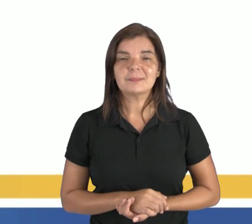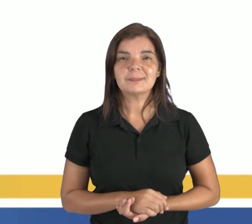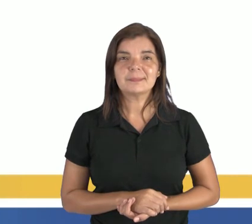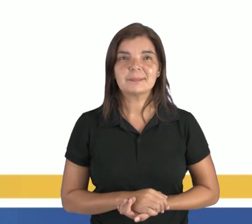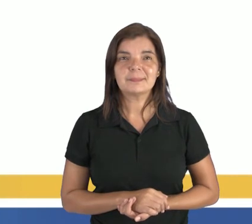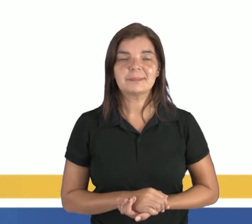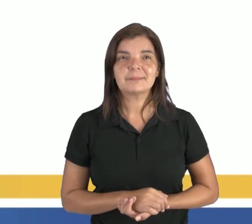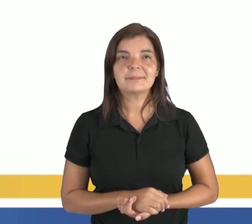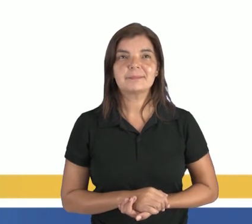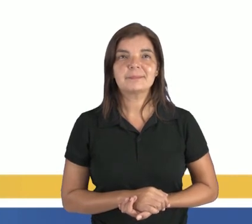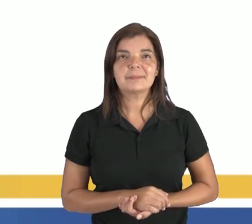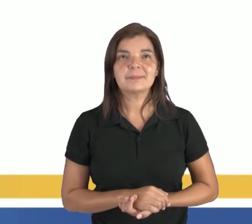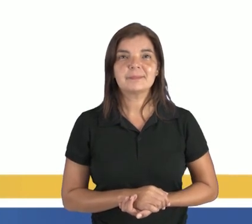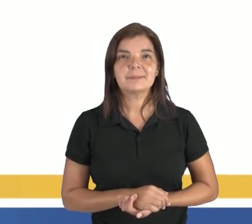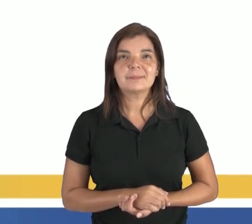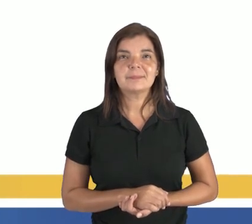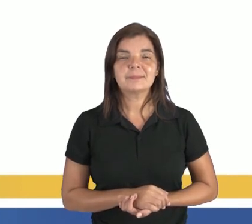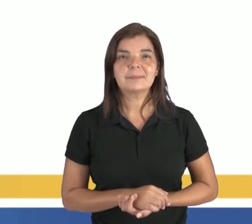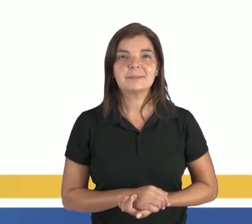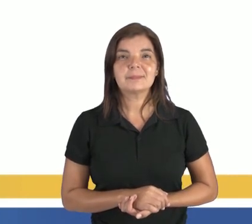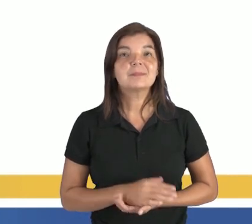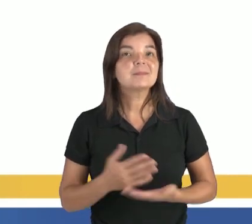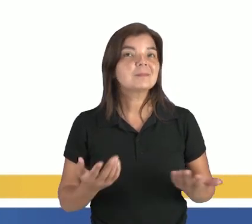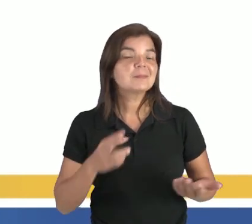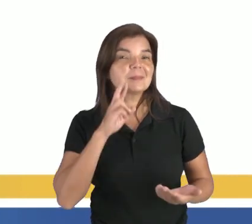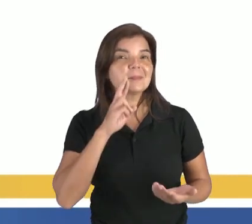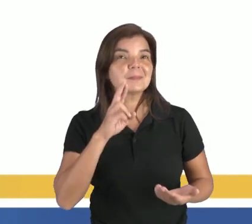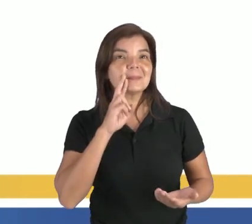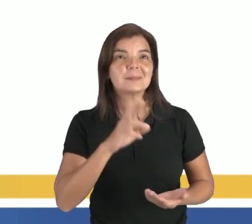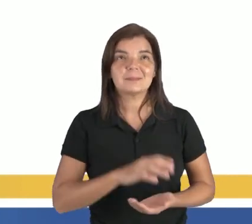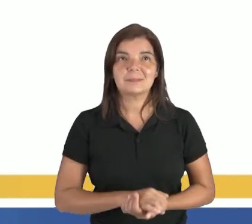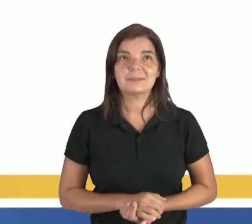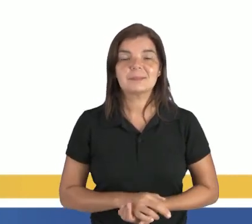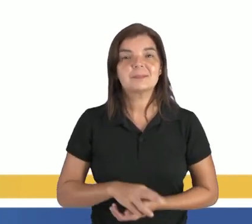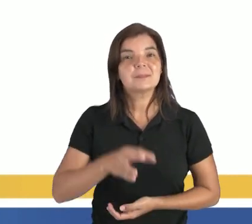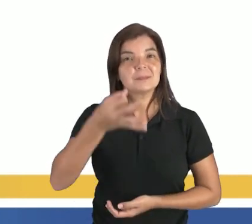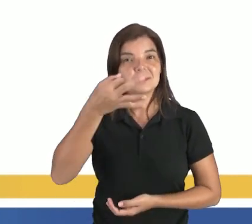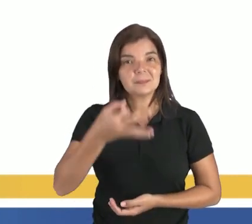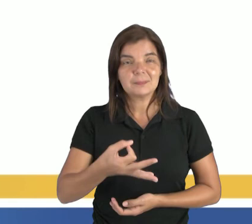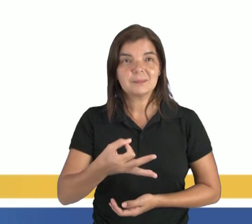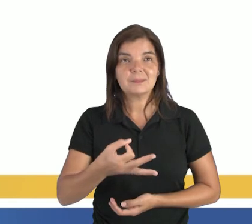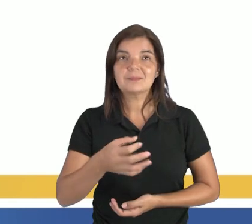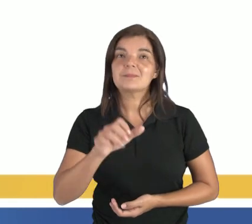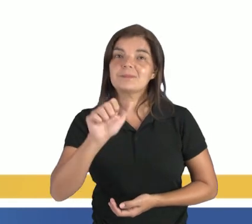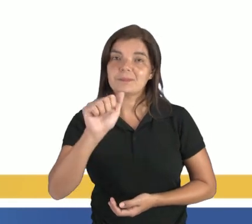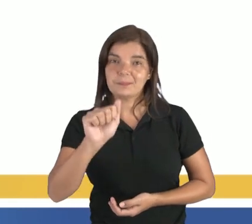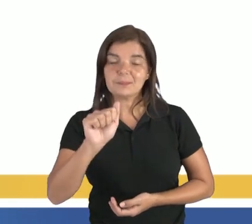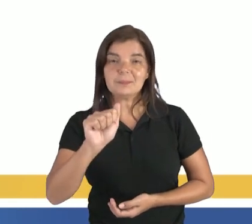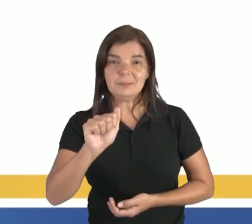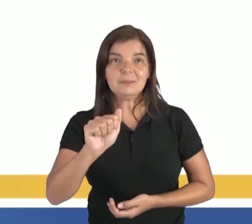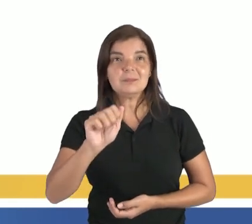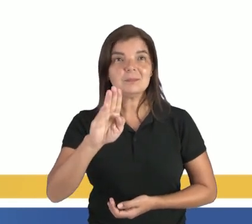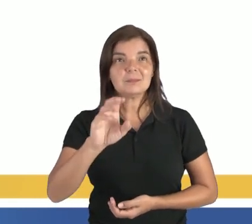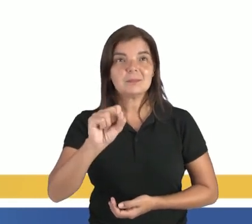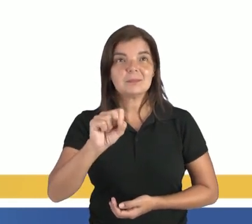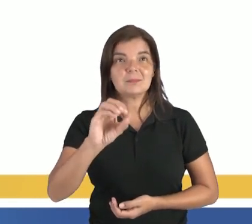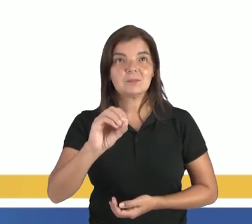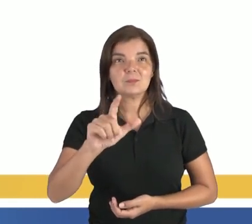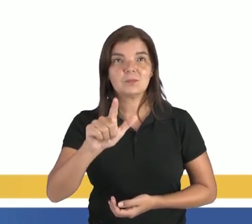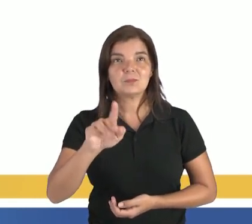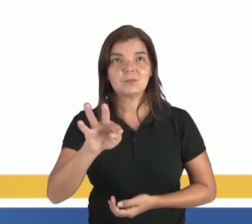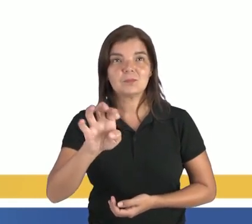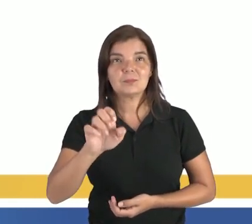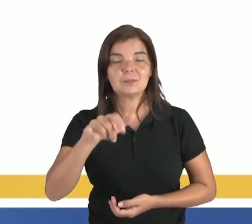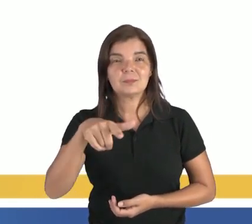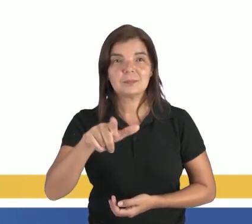or slowest. E aí? Se você marcou absolutely na primeira, está correta. Vamos ler a